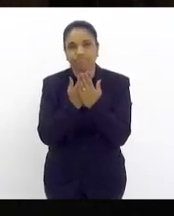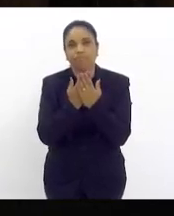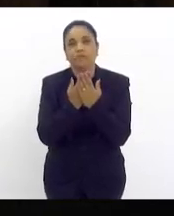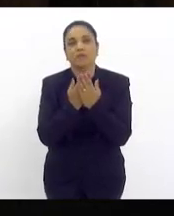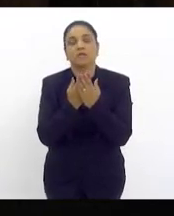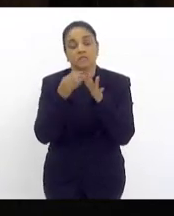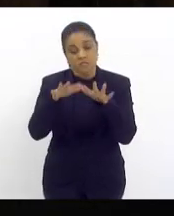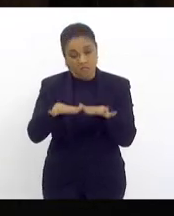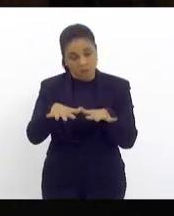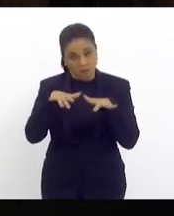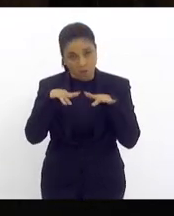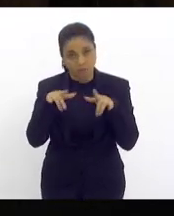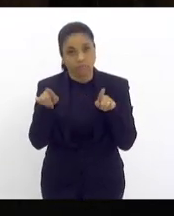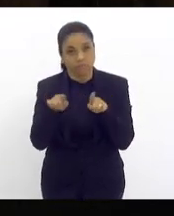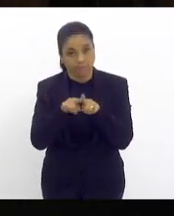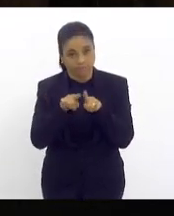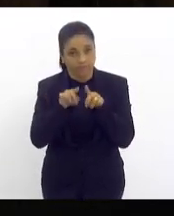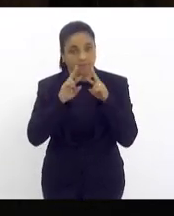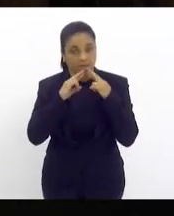essa audiência também